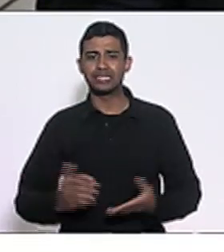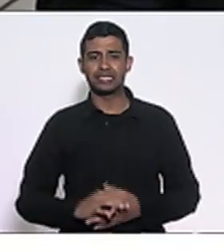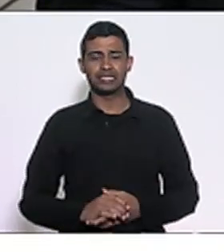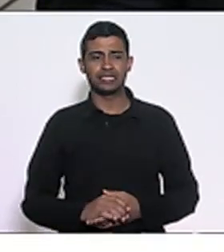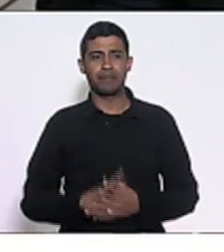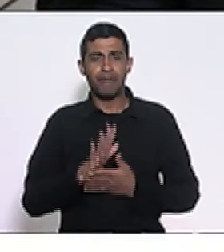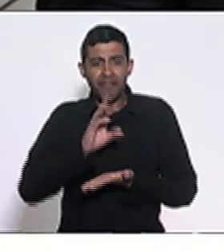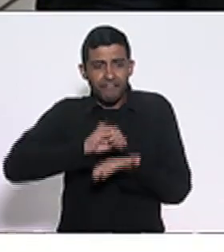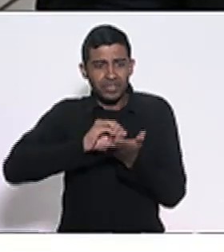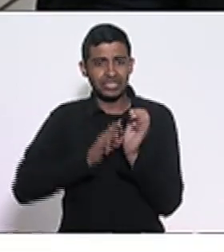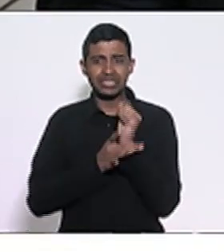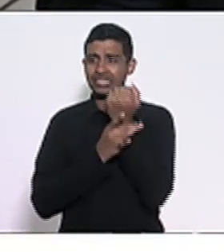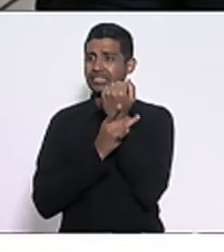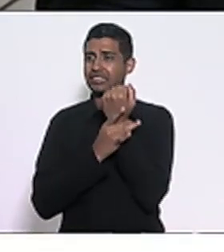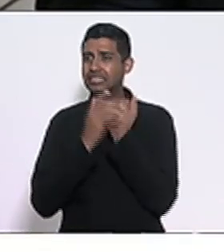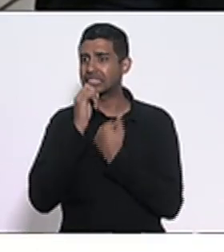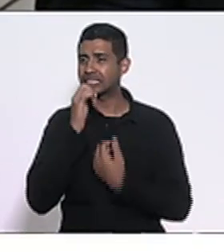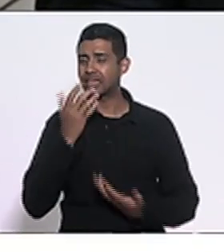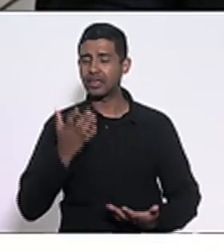segurança.